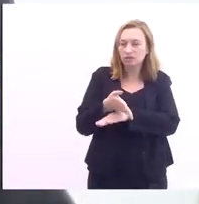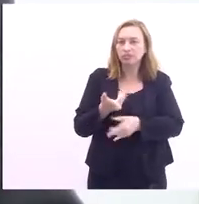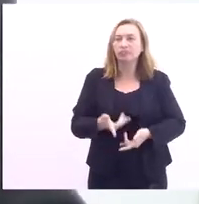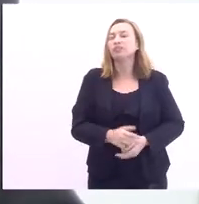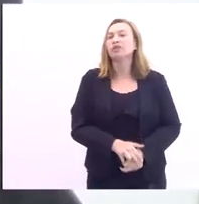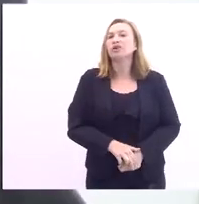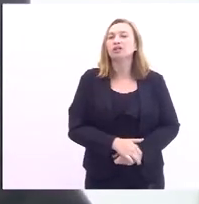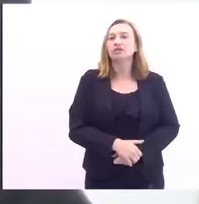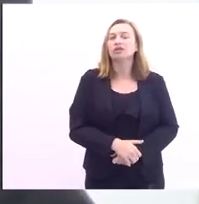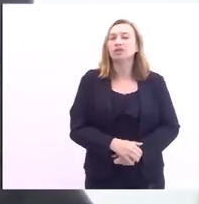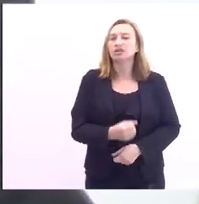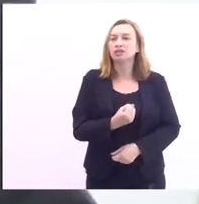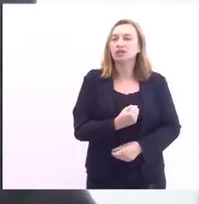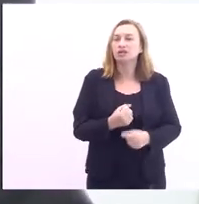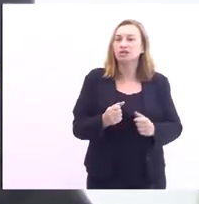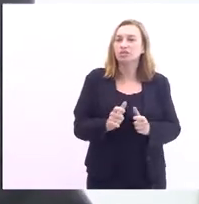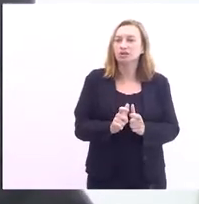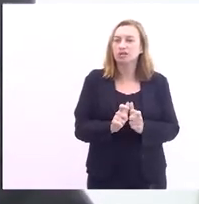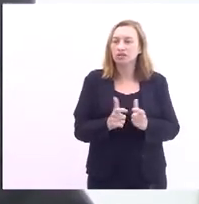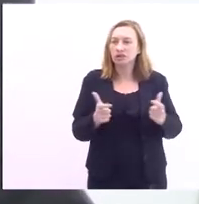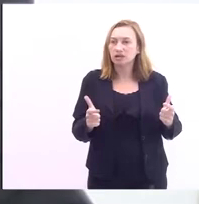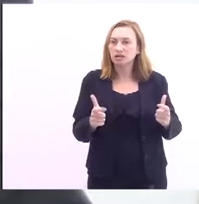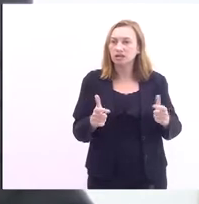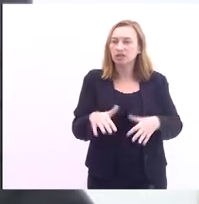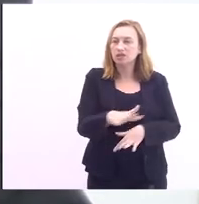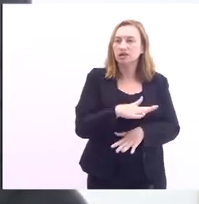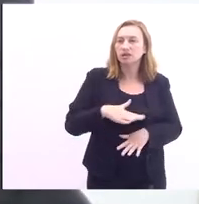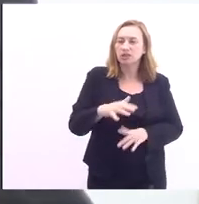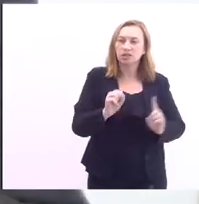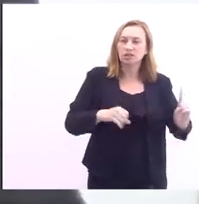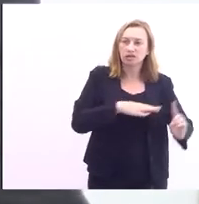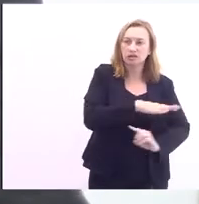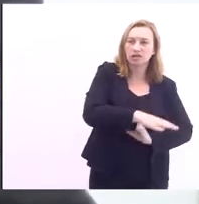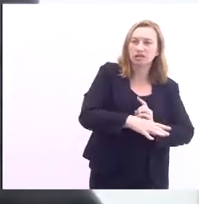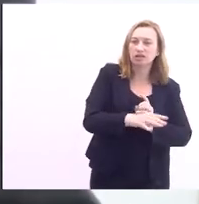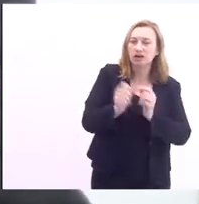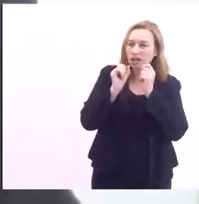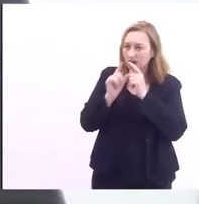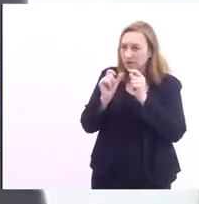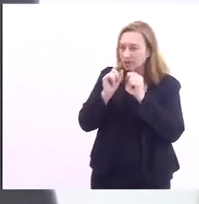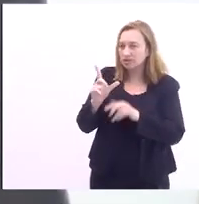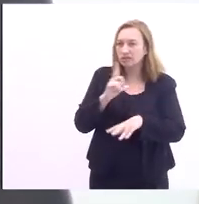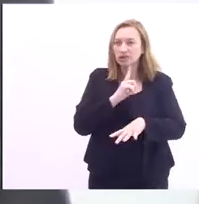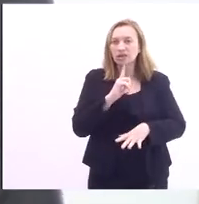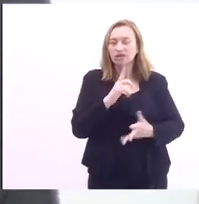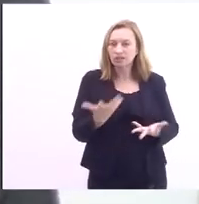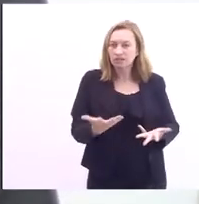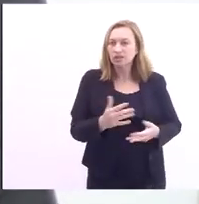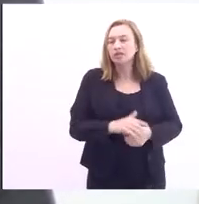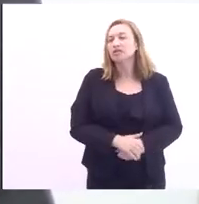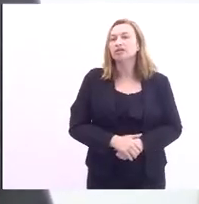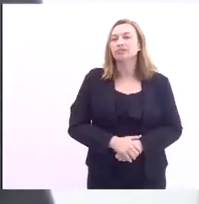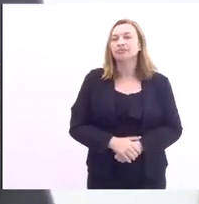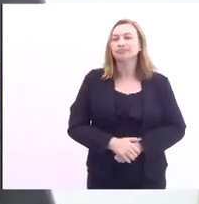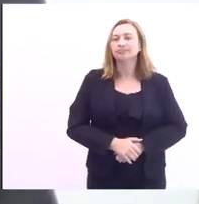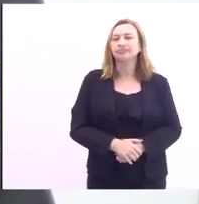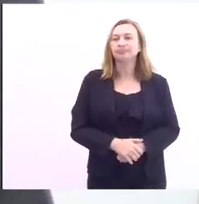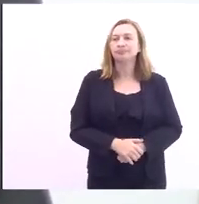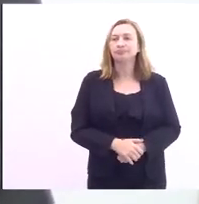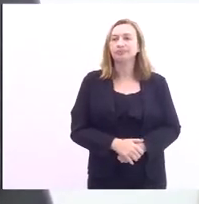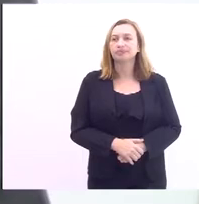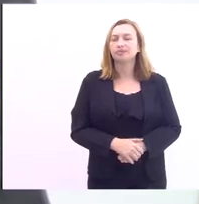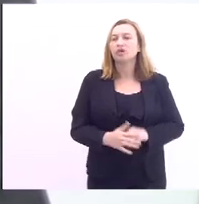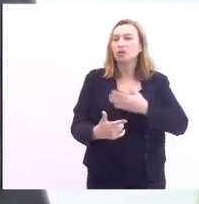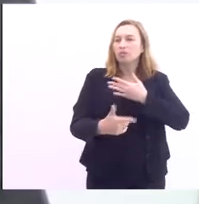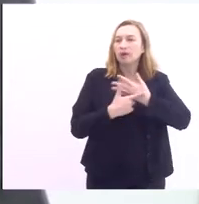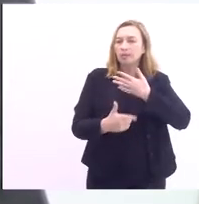Está tendo uma participação muito ampla de setores da sociedade e as reclamações vêm. Então, a indagação que fica, não é, é sobre o papel